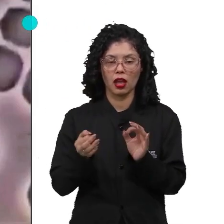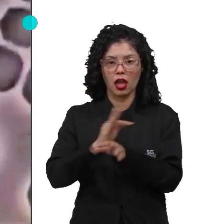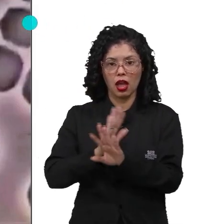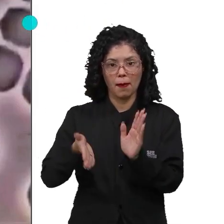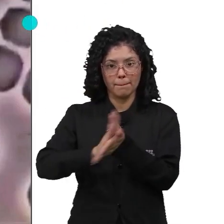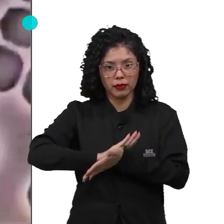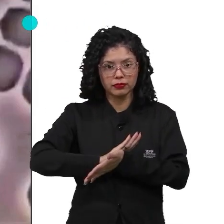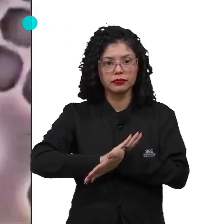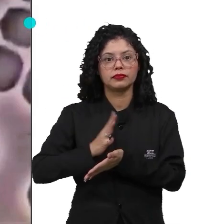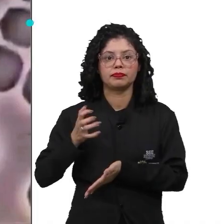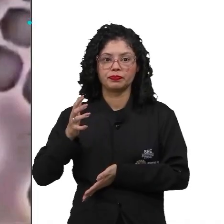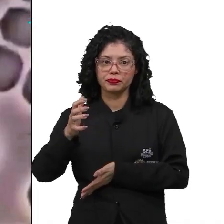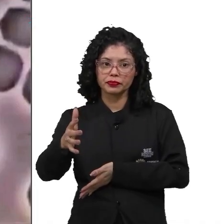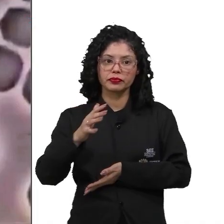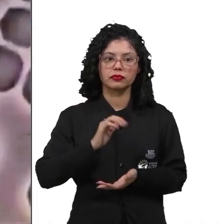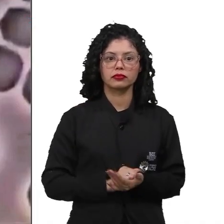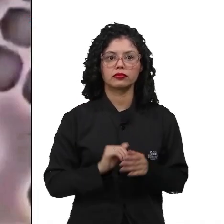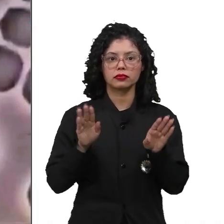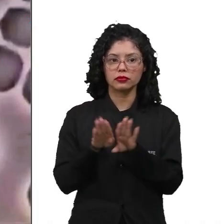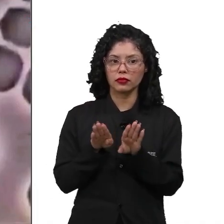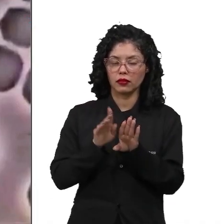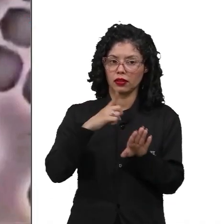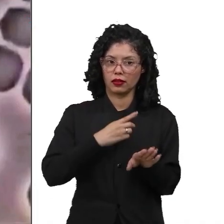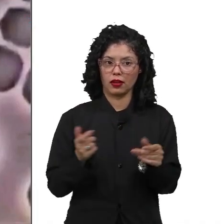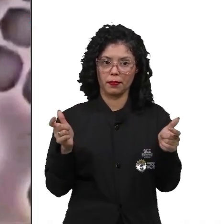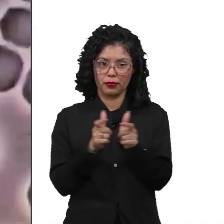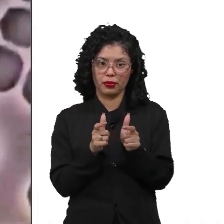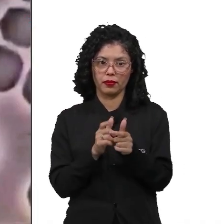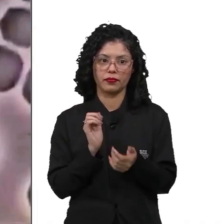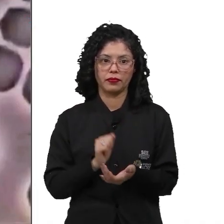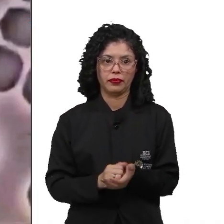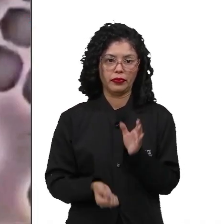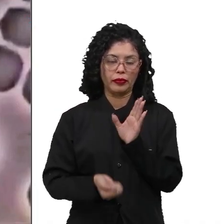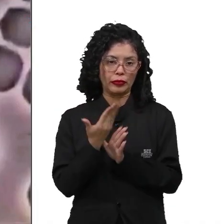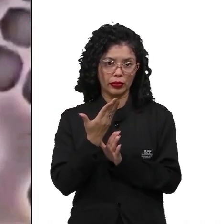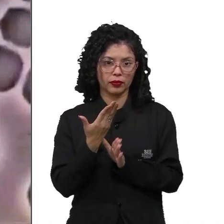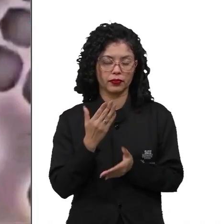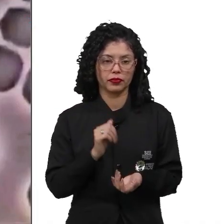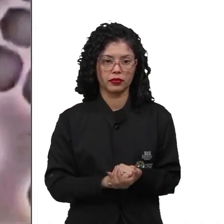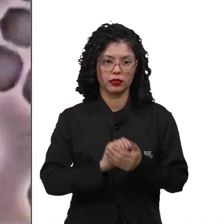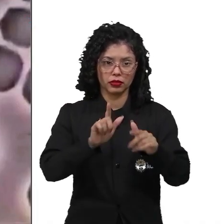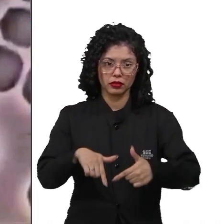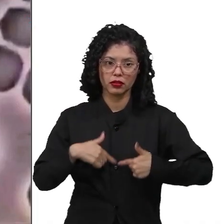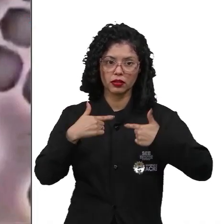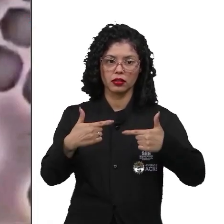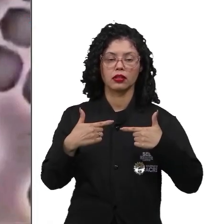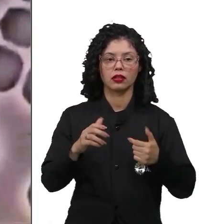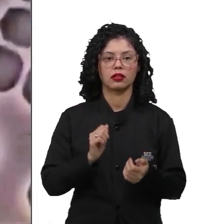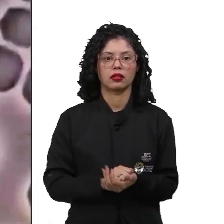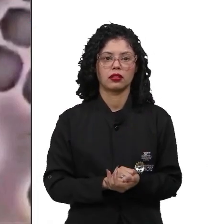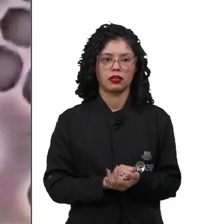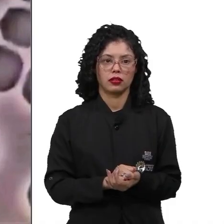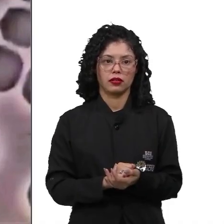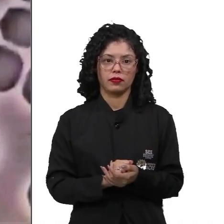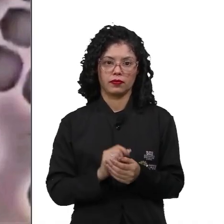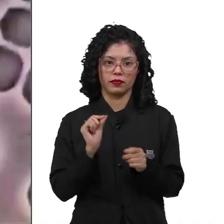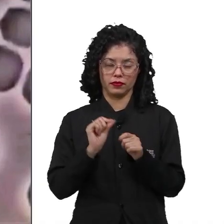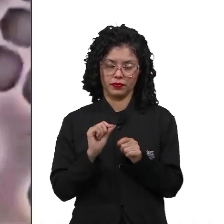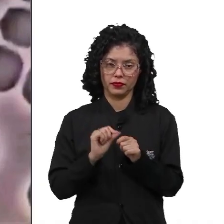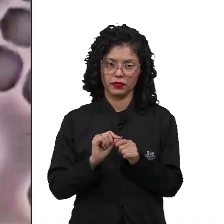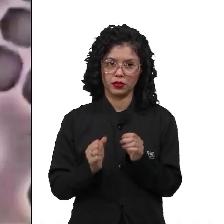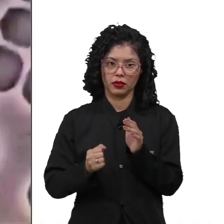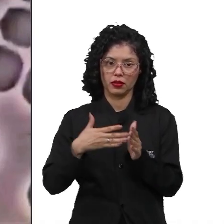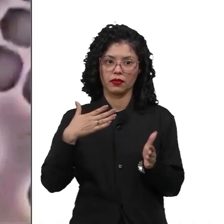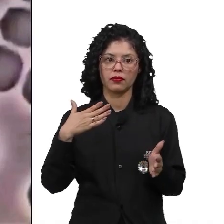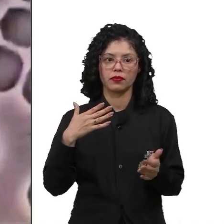destruir bactérias e fungos e ele também tem uma vida curta, né? Então, após ele combater aquele vírus e bactéria, né, muitos deles